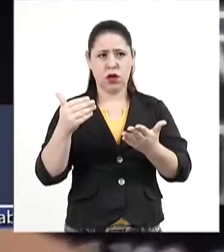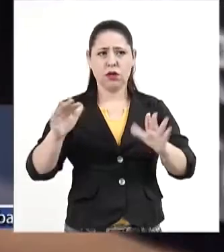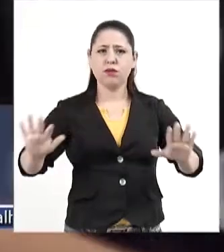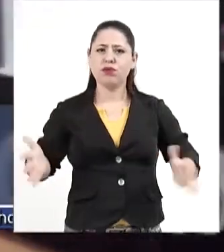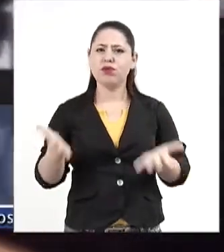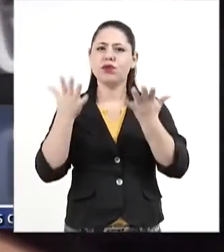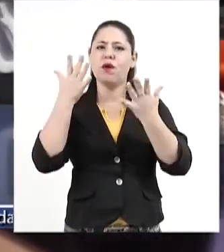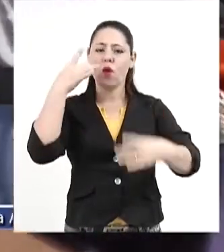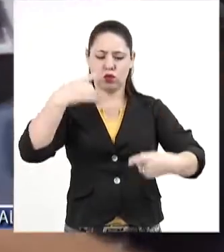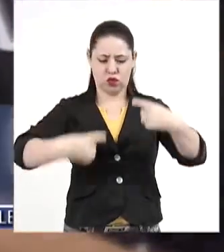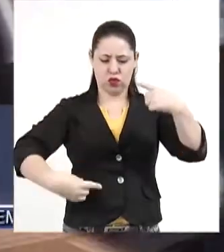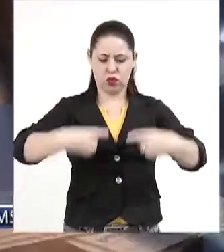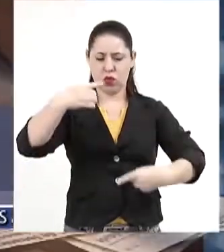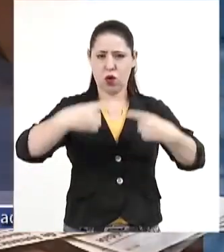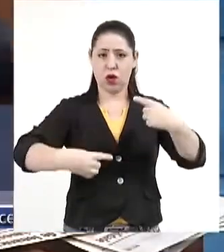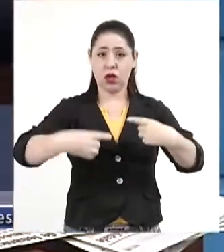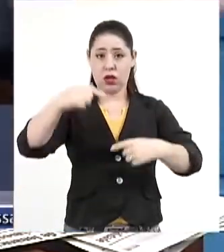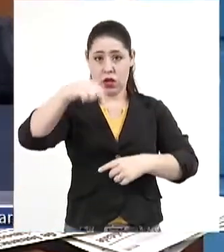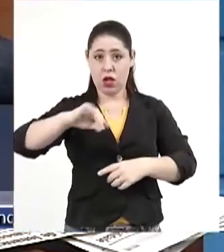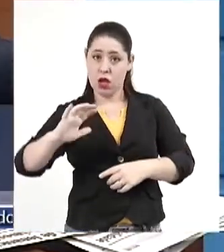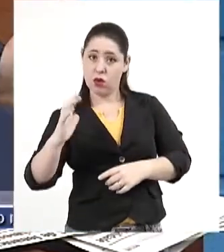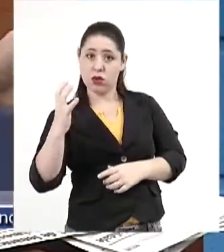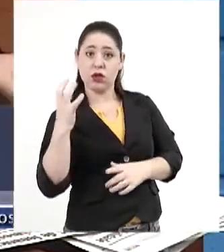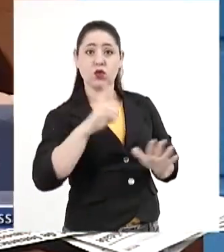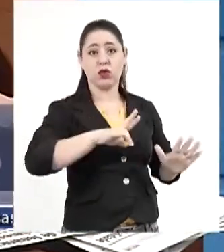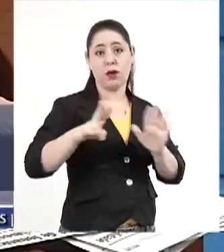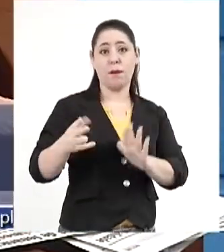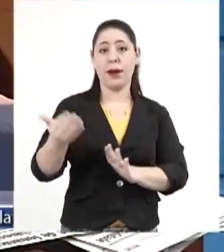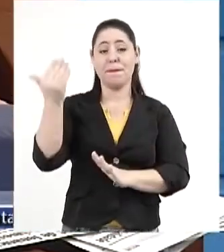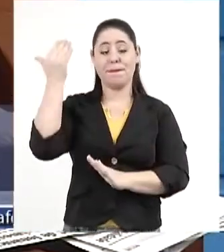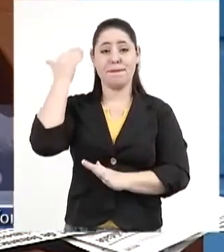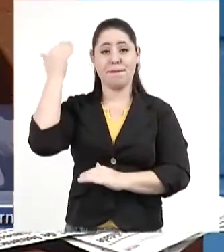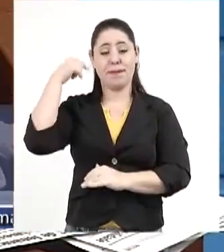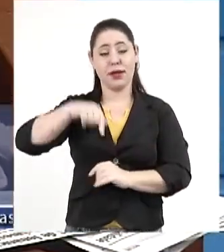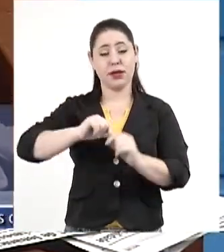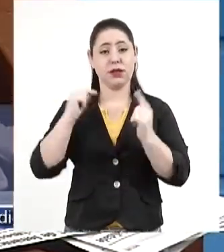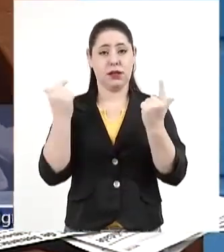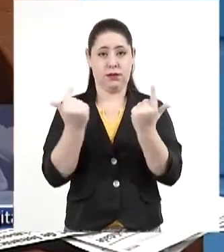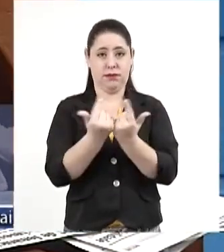por um debate que aconteceu na semana passada aqui na Assembleia,